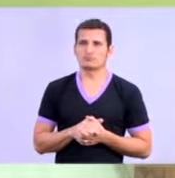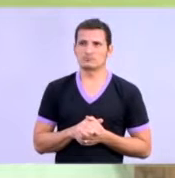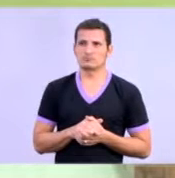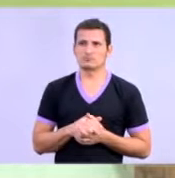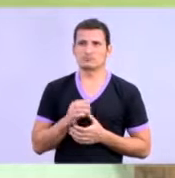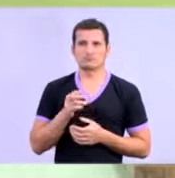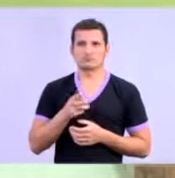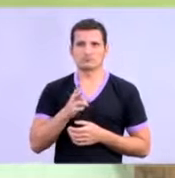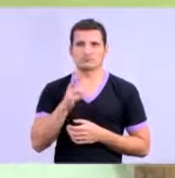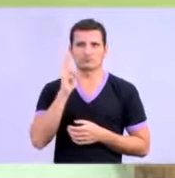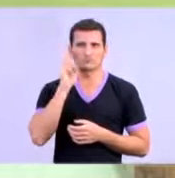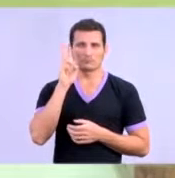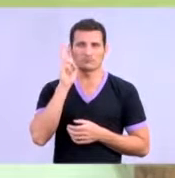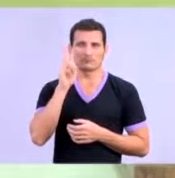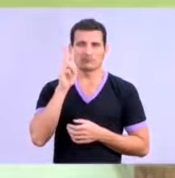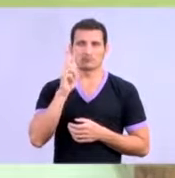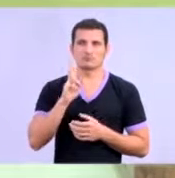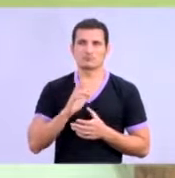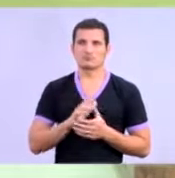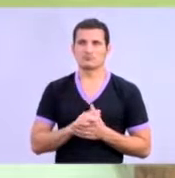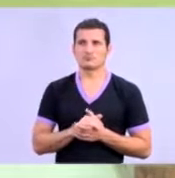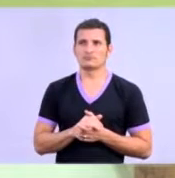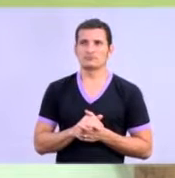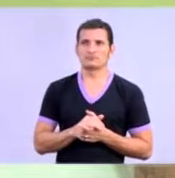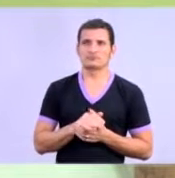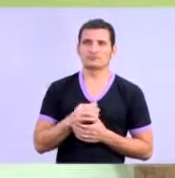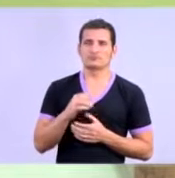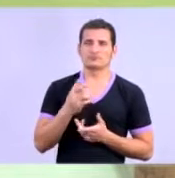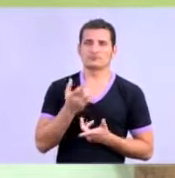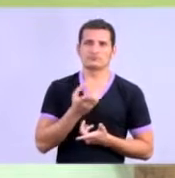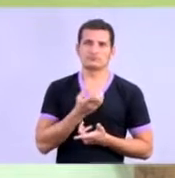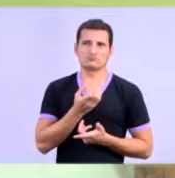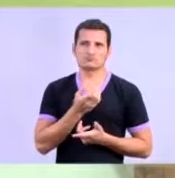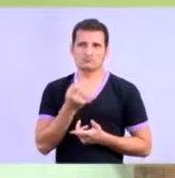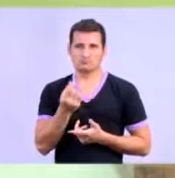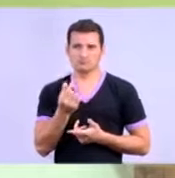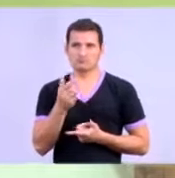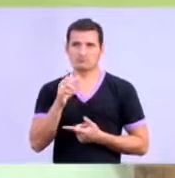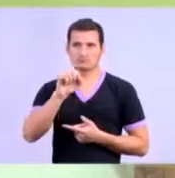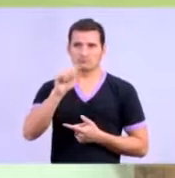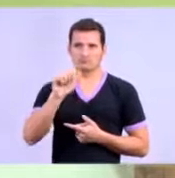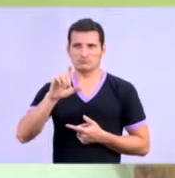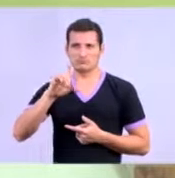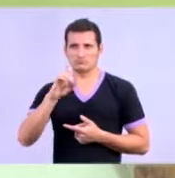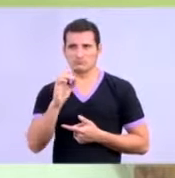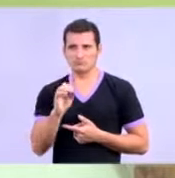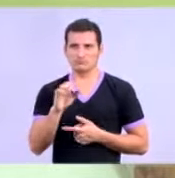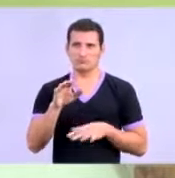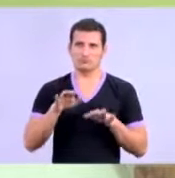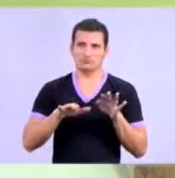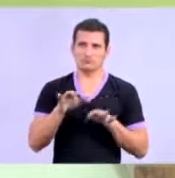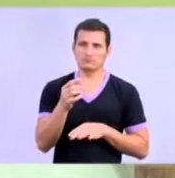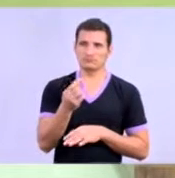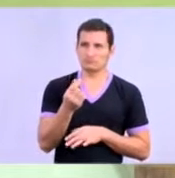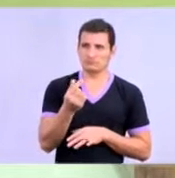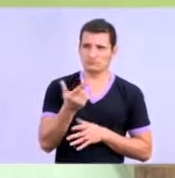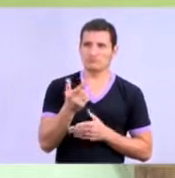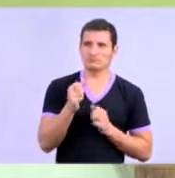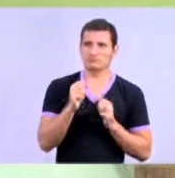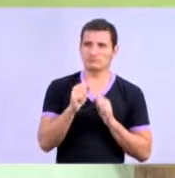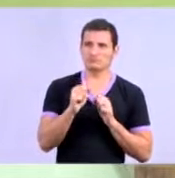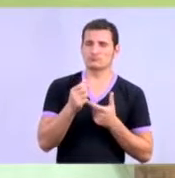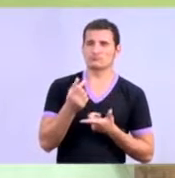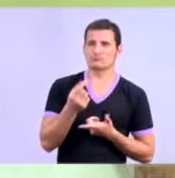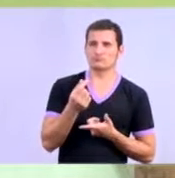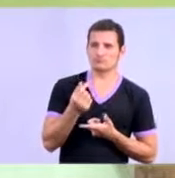Sempre lembrando a questão de um saldo, tá, de uma conta corrente. Às vezes o valor que vai ser passado pode ser um